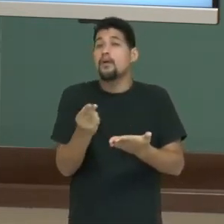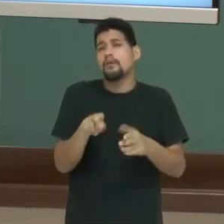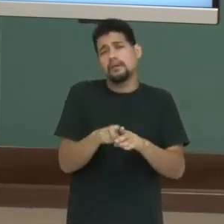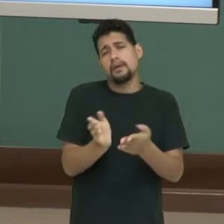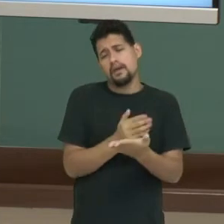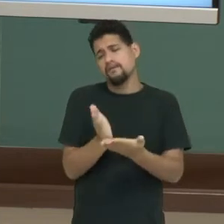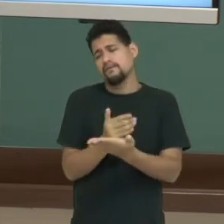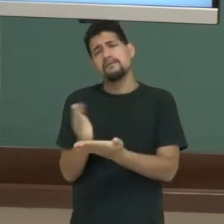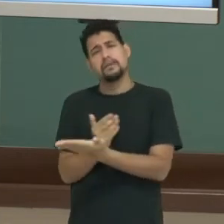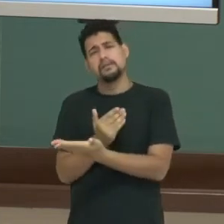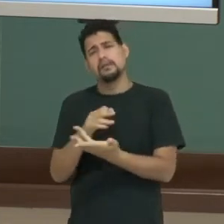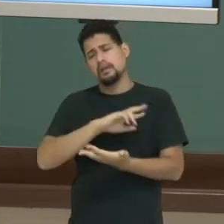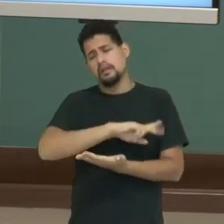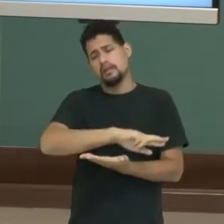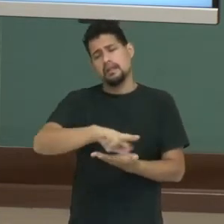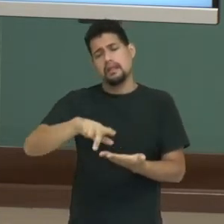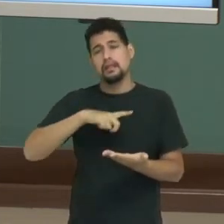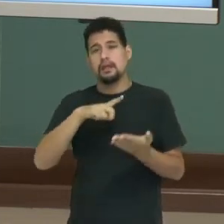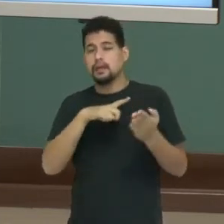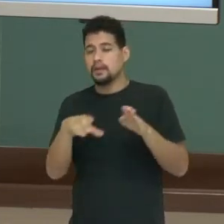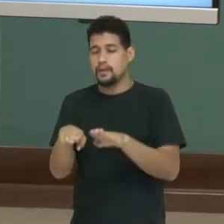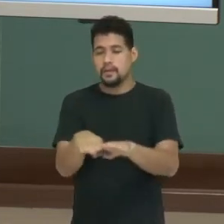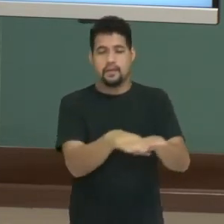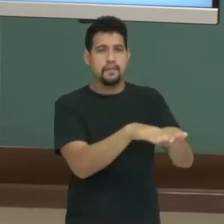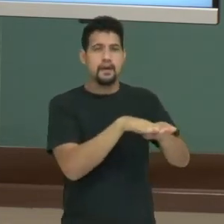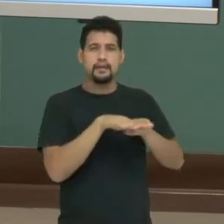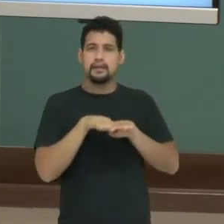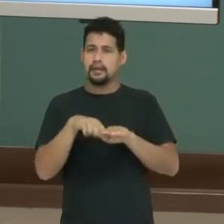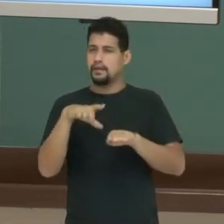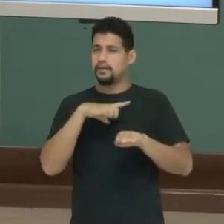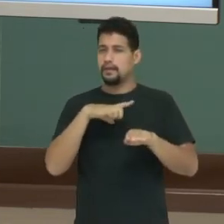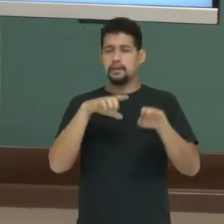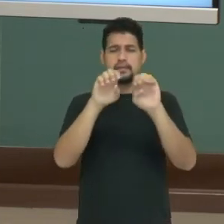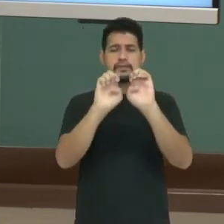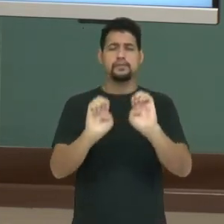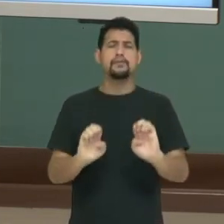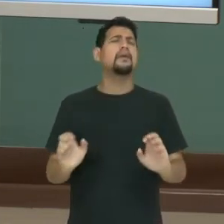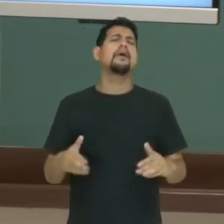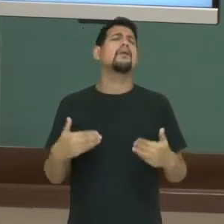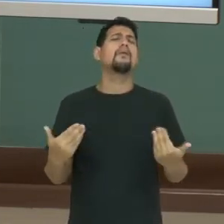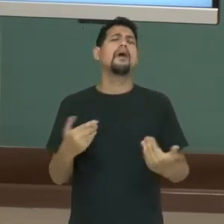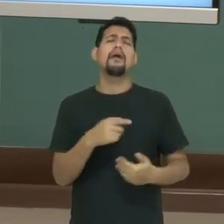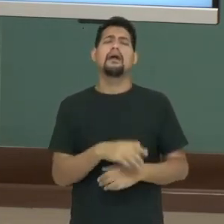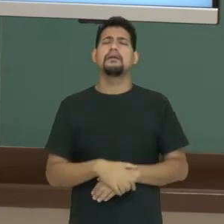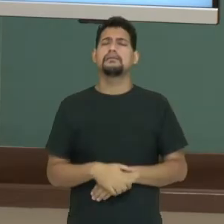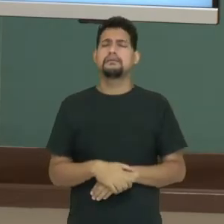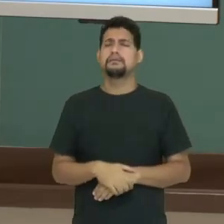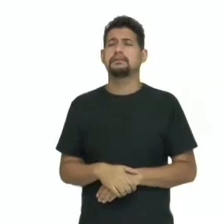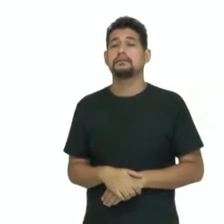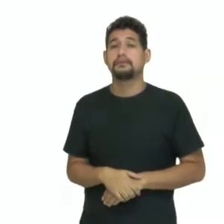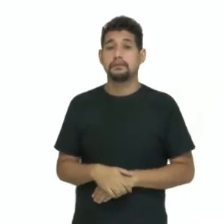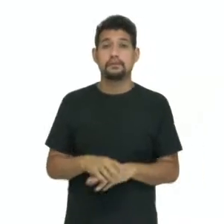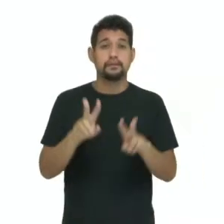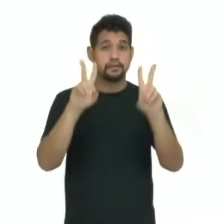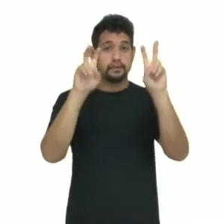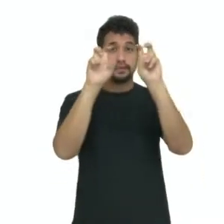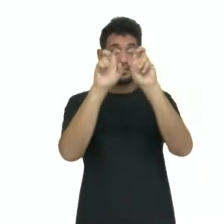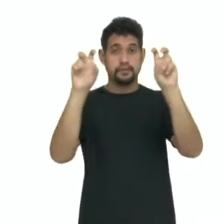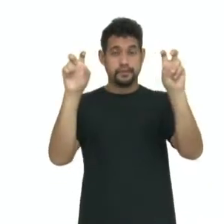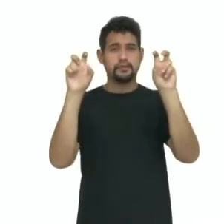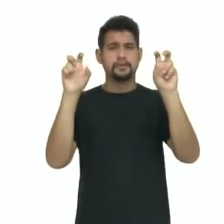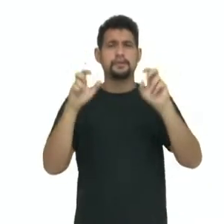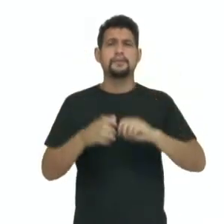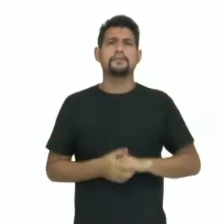também, ela segue um padrão, uma ordem, uma estrutura. Qual é essa estrutura? Um título ou uma